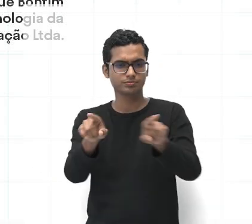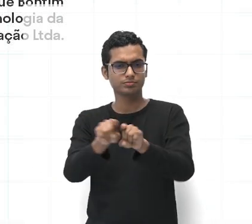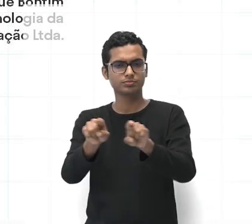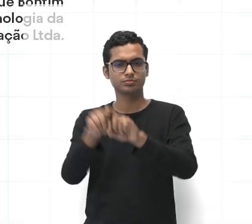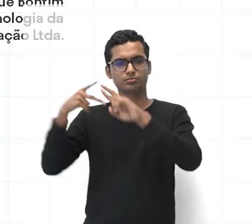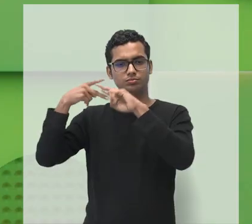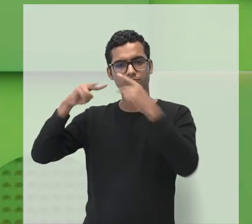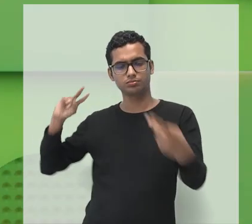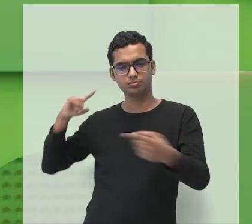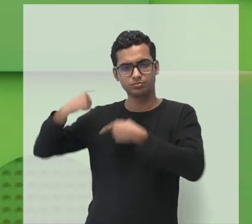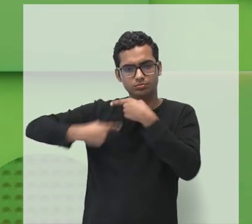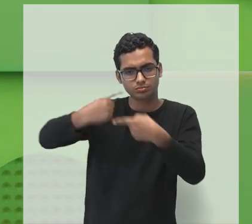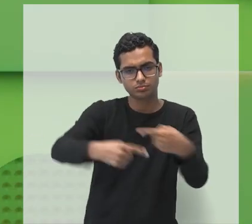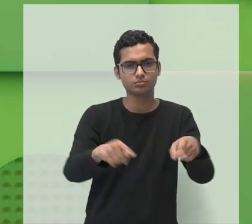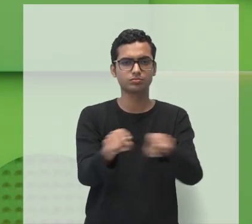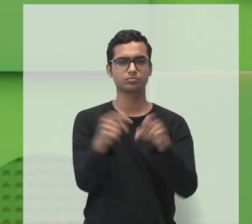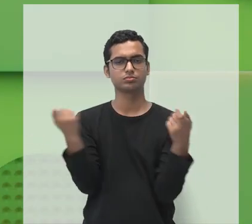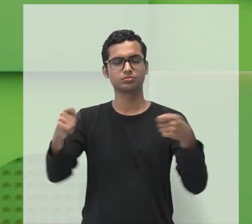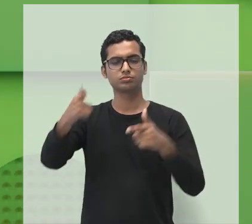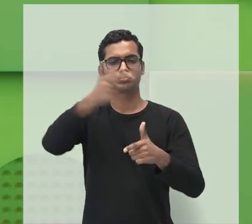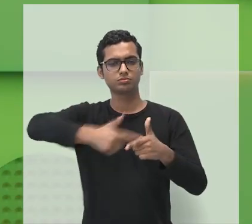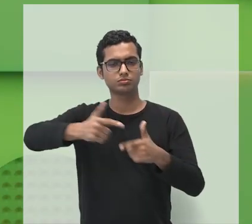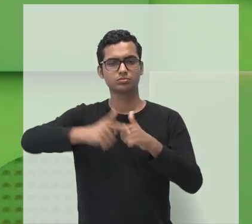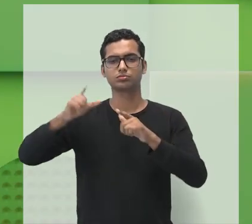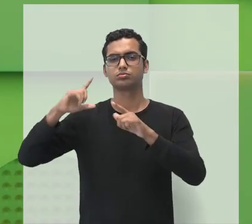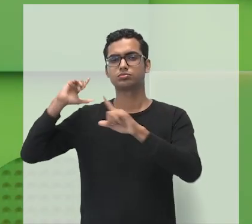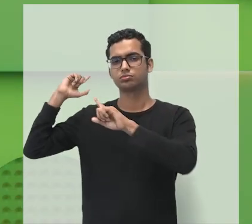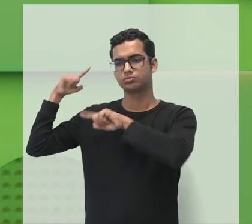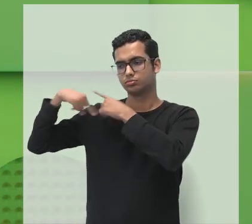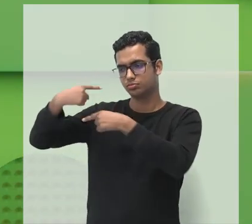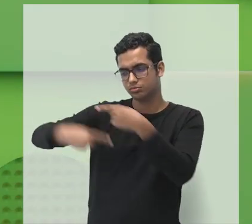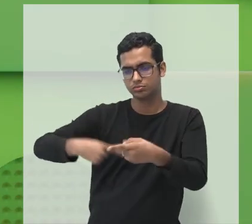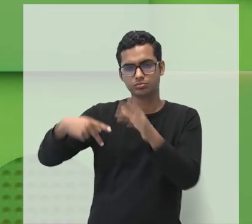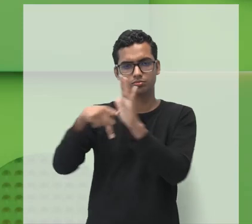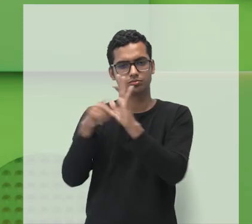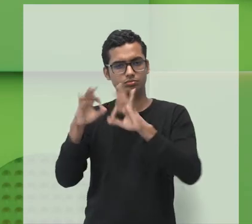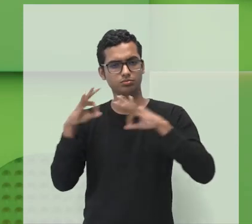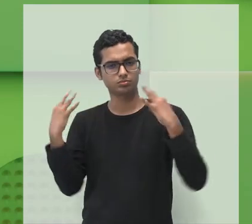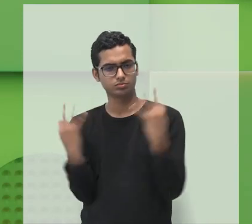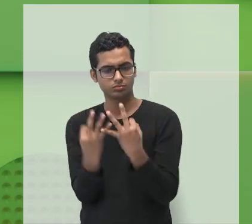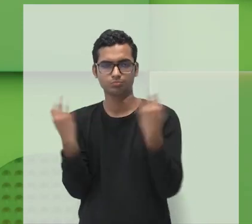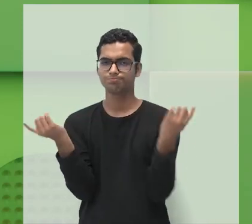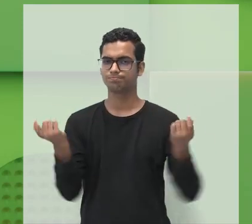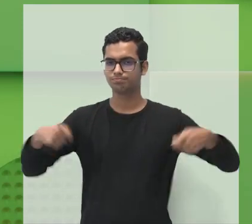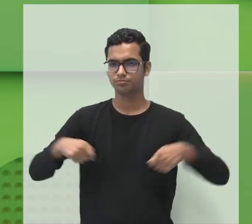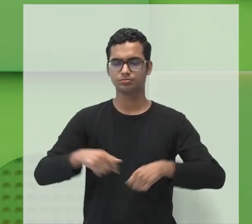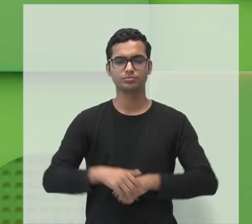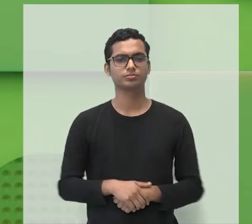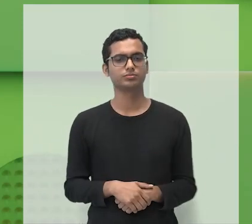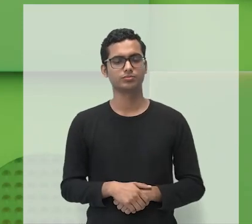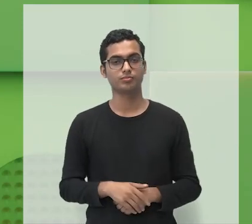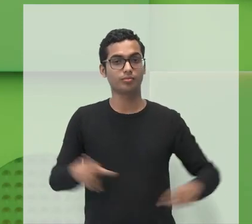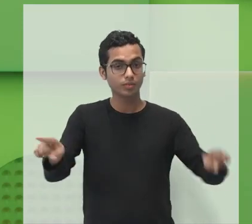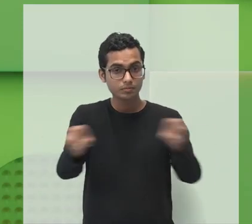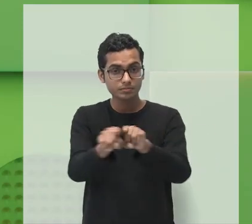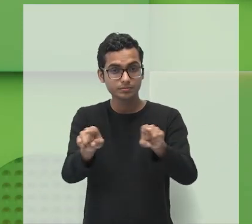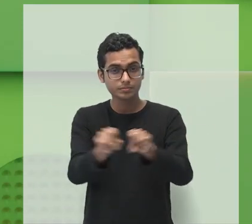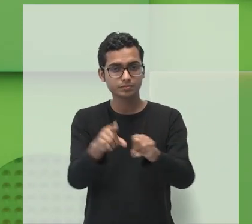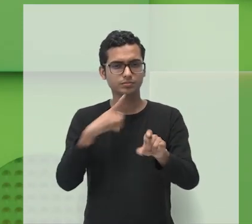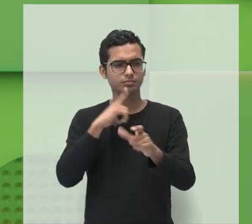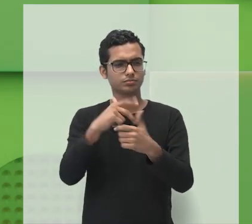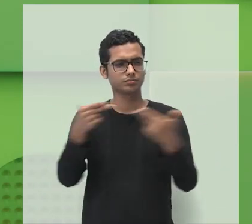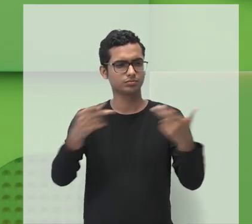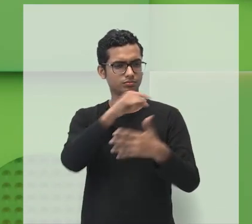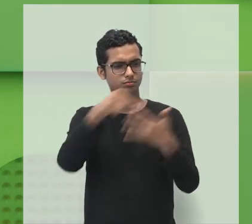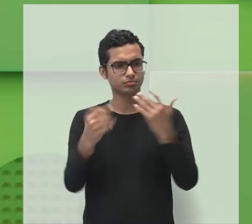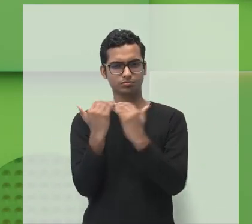pode ser um problema genético, problema hereditário, pode ser uma das causas, mas também tem fatores